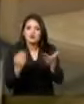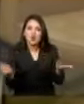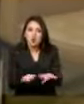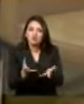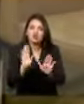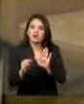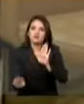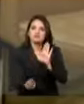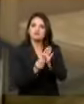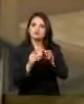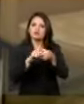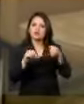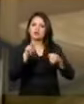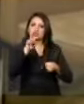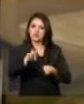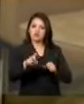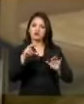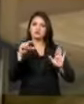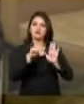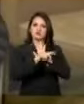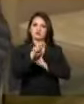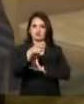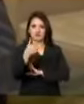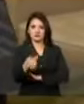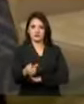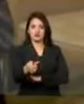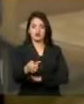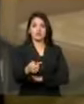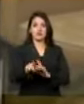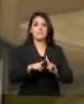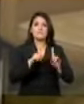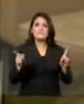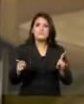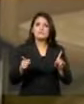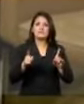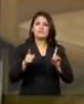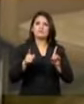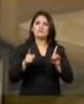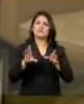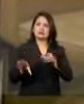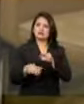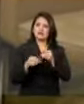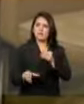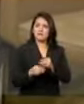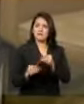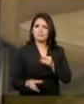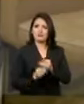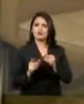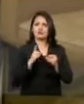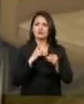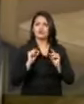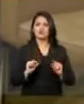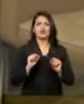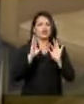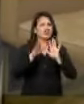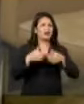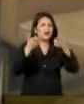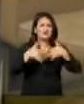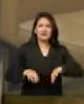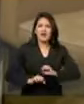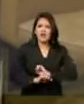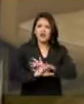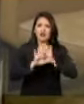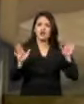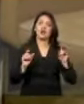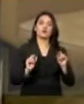5º, inciso 57, é aprovado. E, nas emendas ao texto inicial, é dito de maneira muito clara que